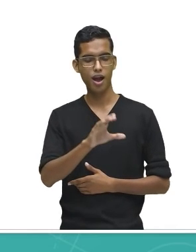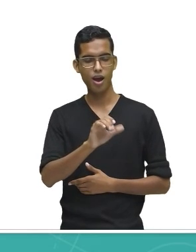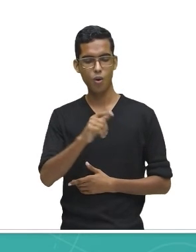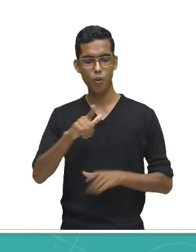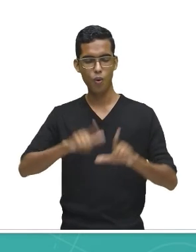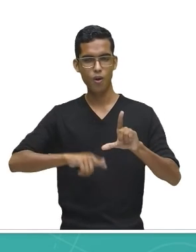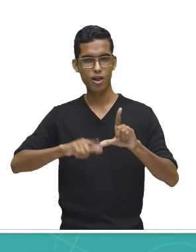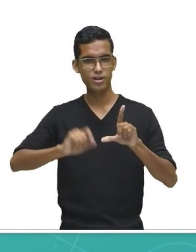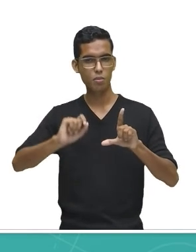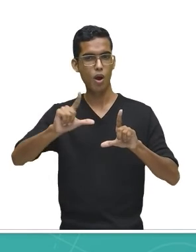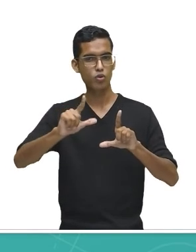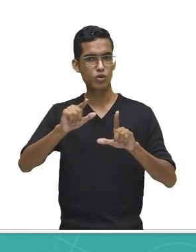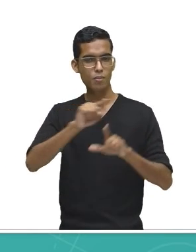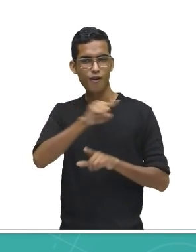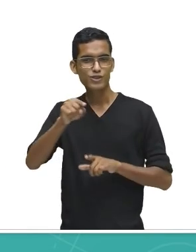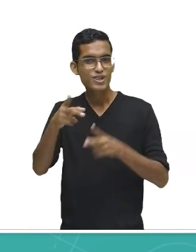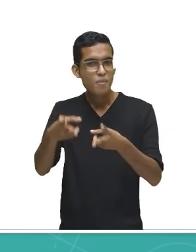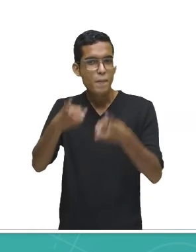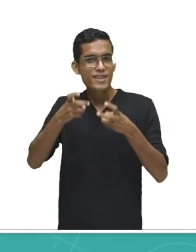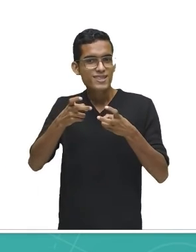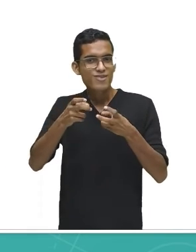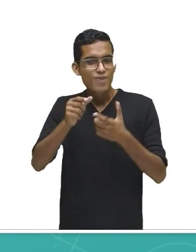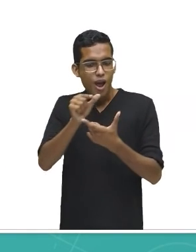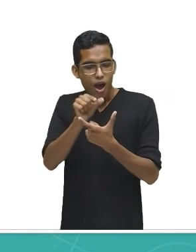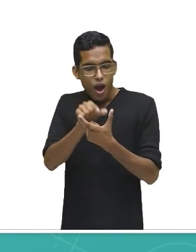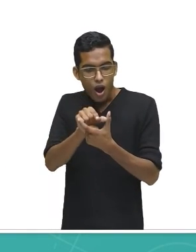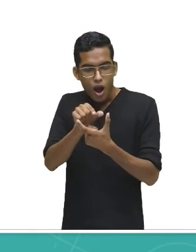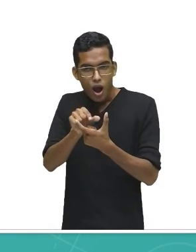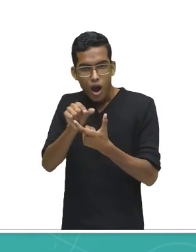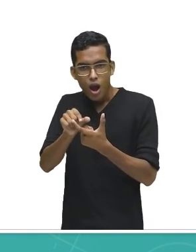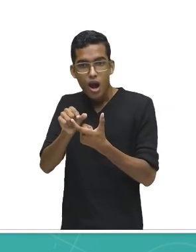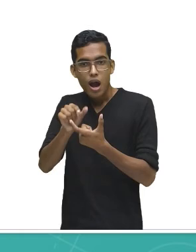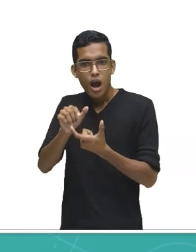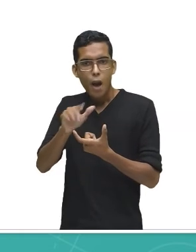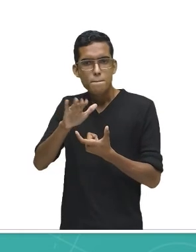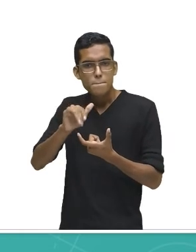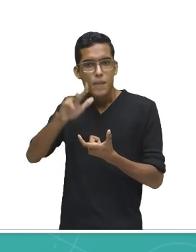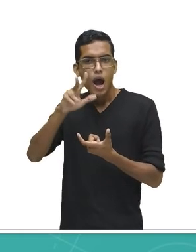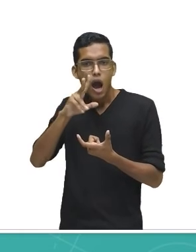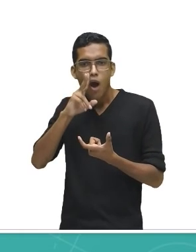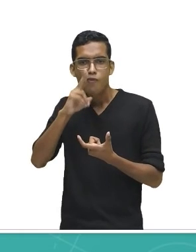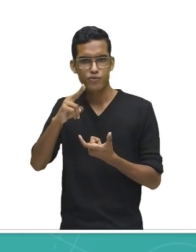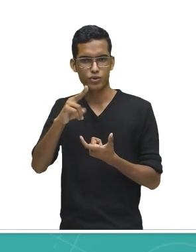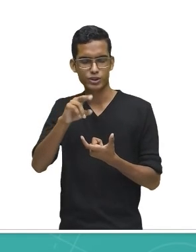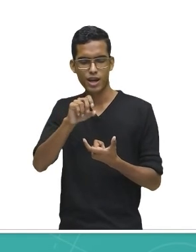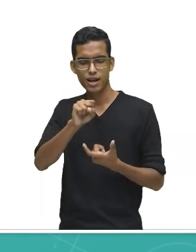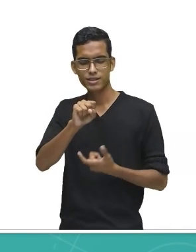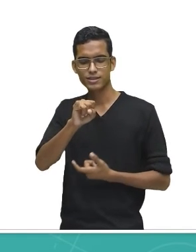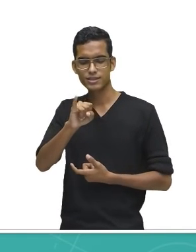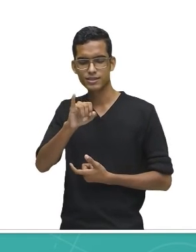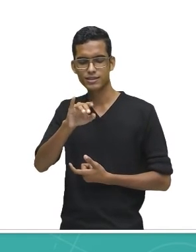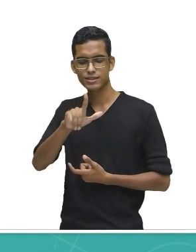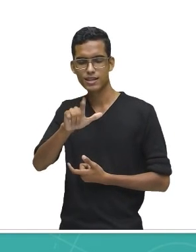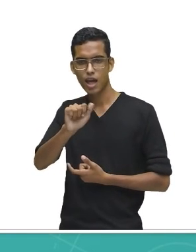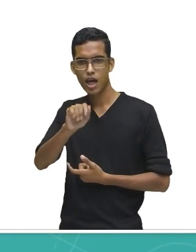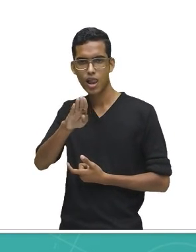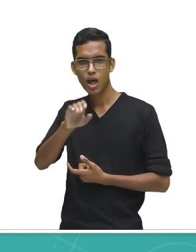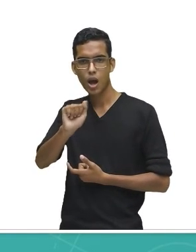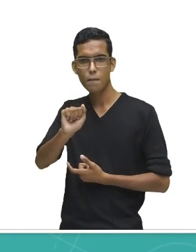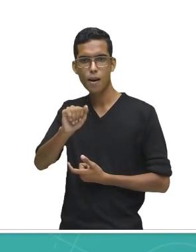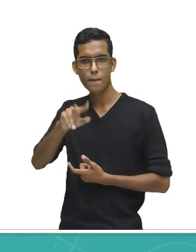tonalidade, né, aquela força maior. Então, rubrica, avaro,